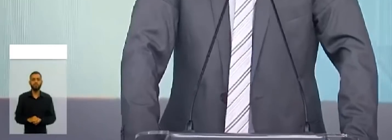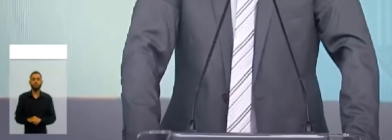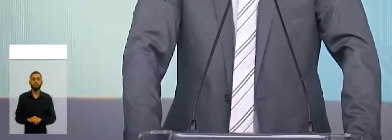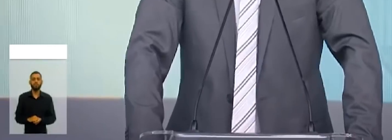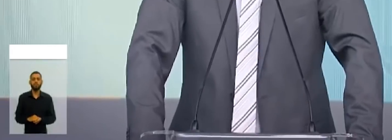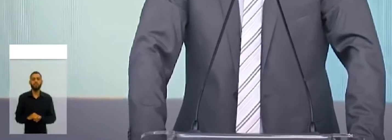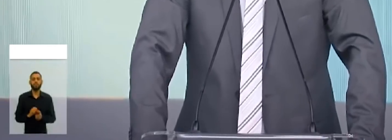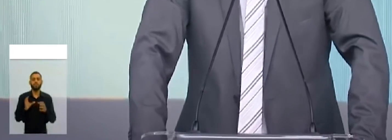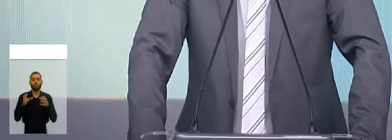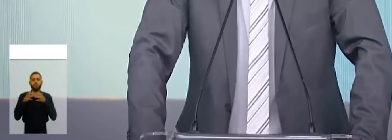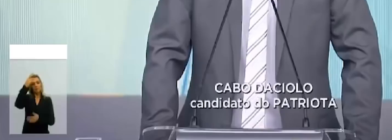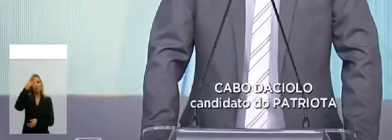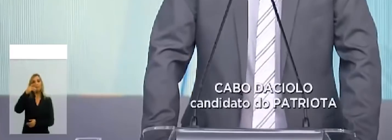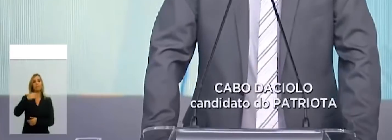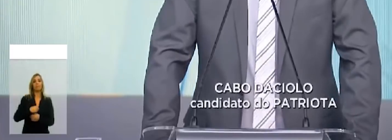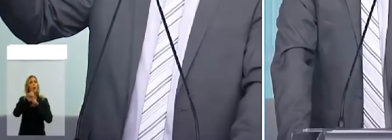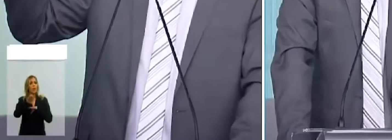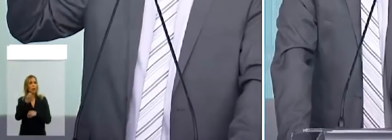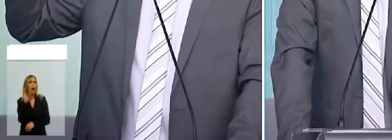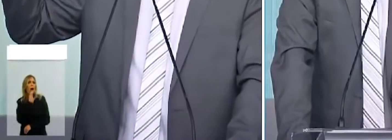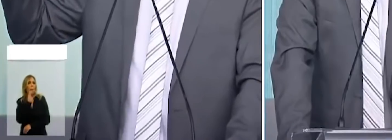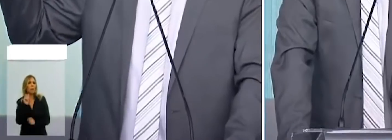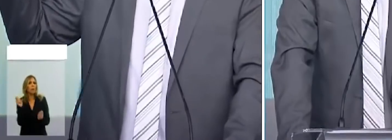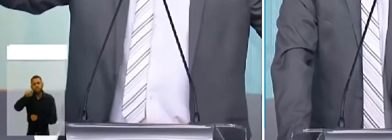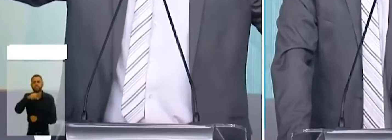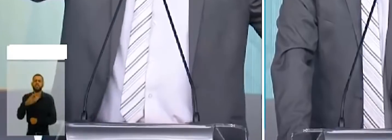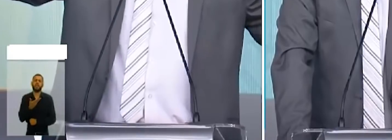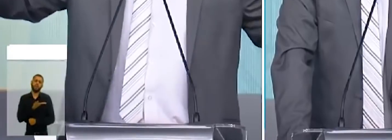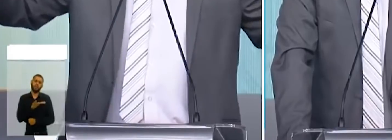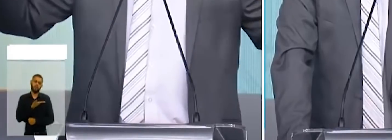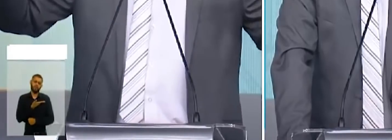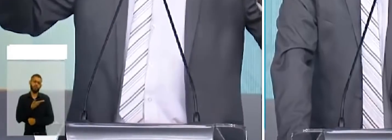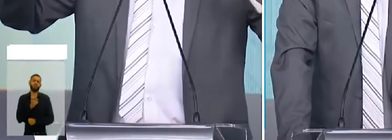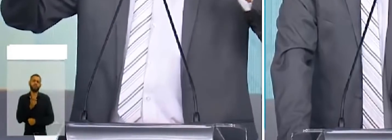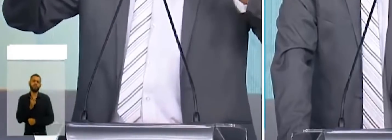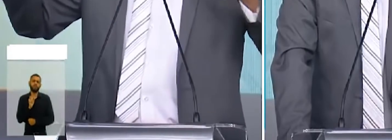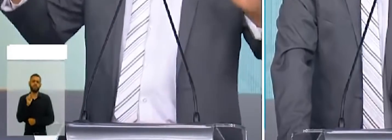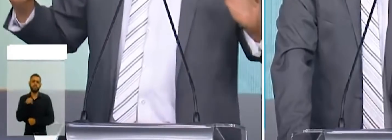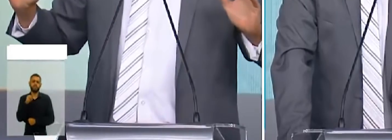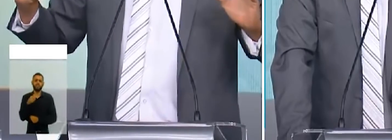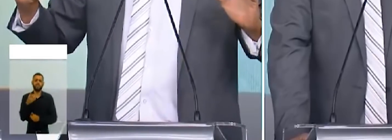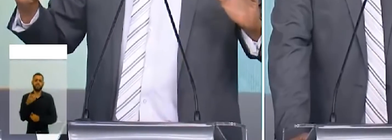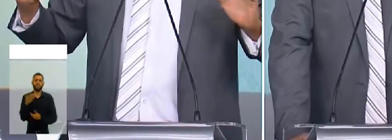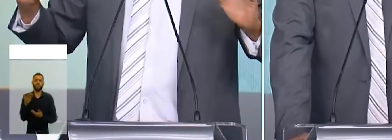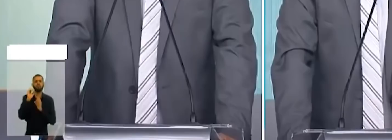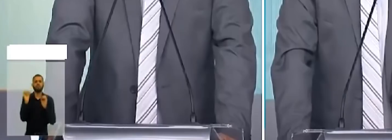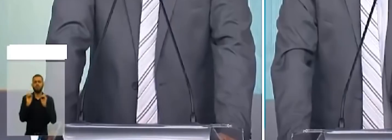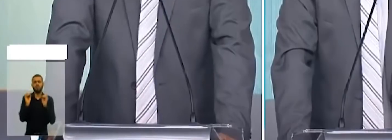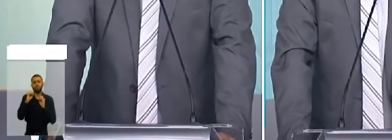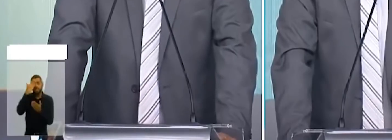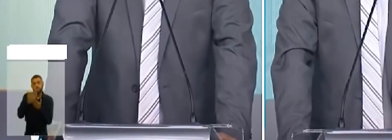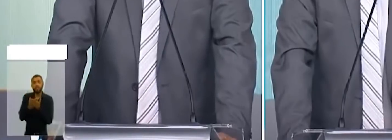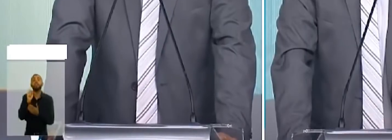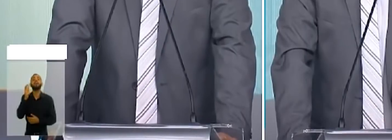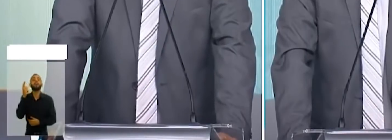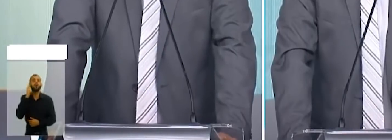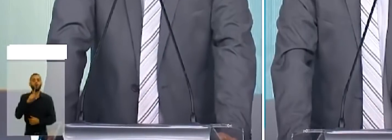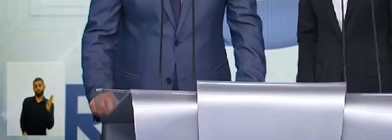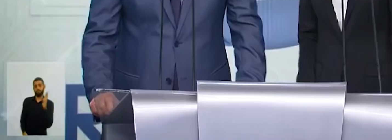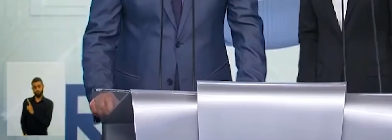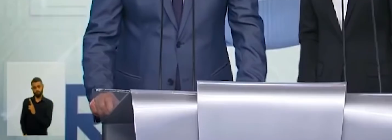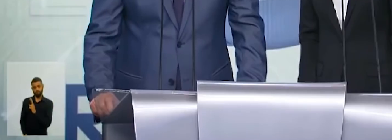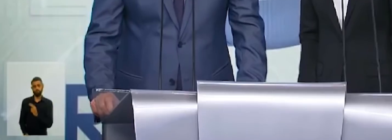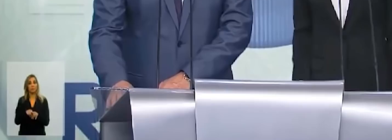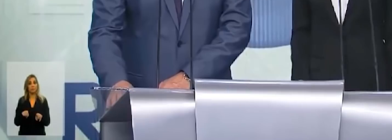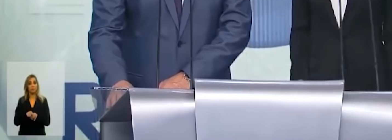e vamos nos transformar numa grande glória. Eu tenho 3 filhos. Estão fazendo uma batidinha agora, jogando um vôlei. Quem ganhou? Quem ganhou? Quem ganhou foi o Brasil.